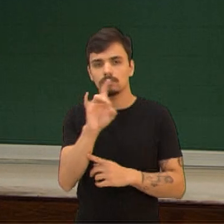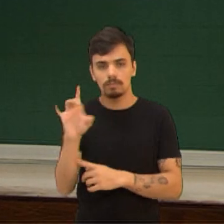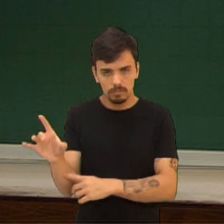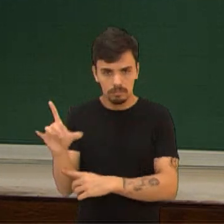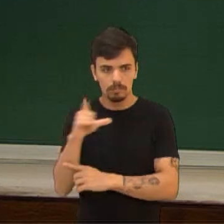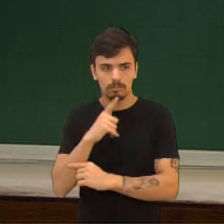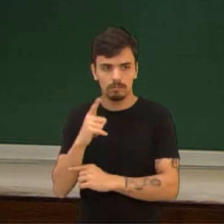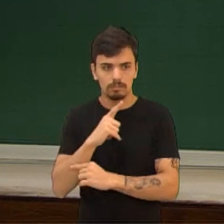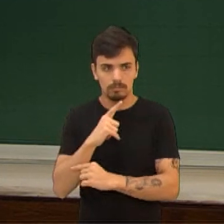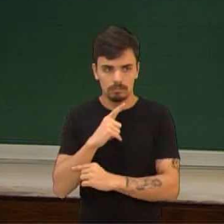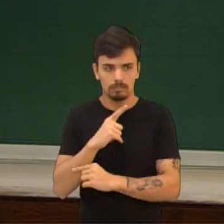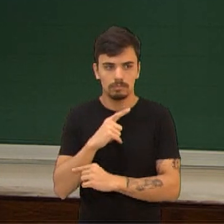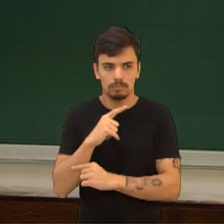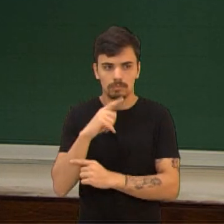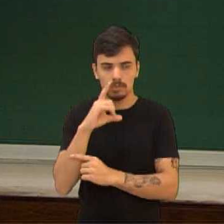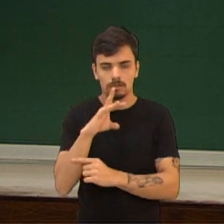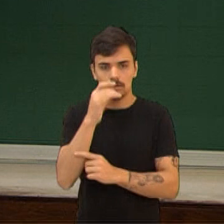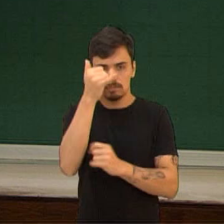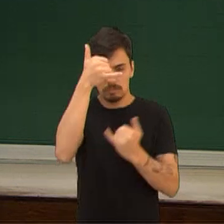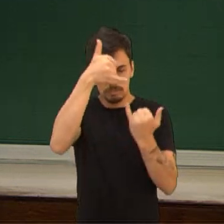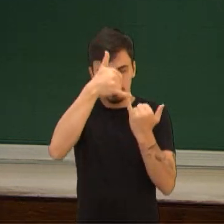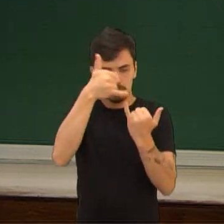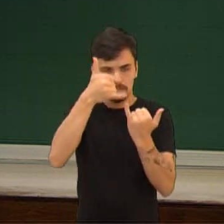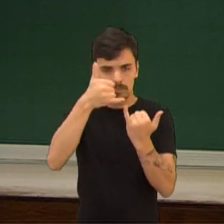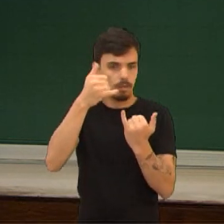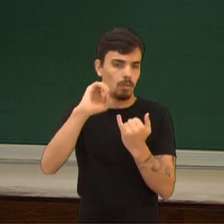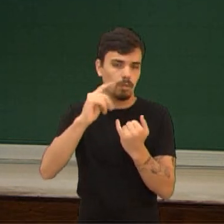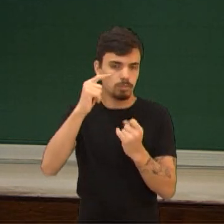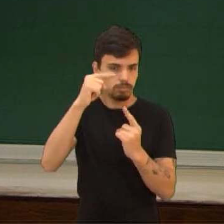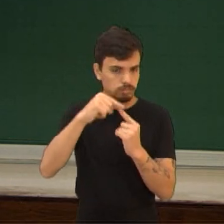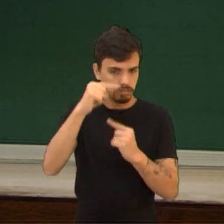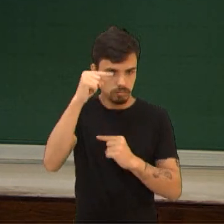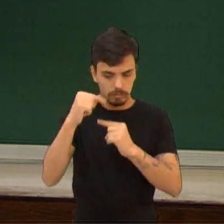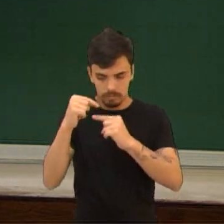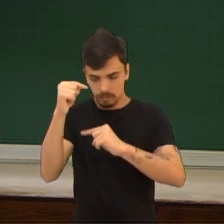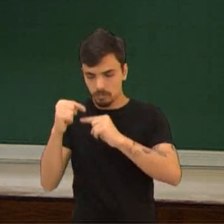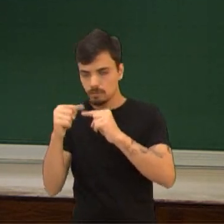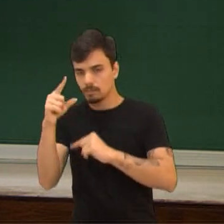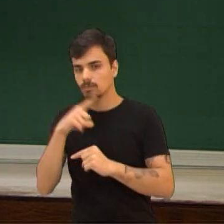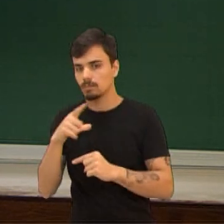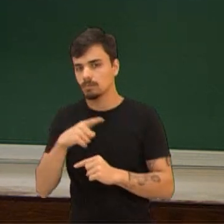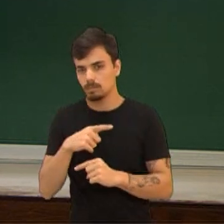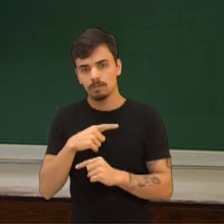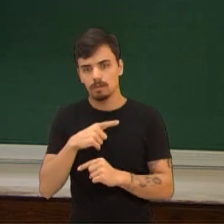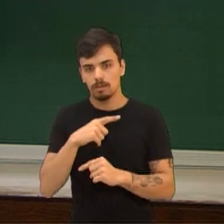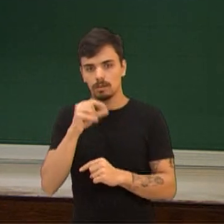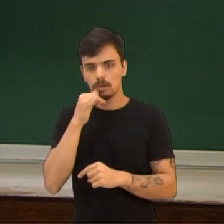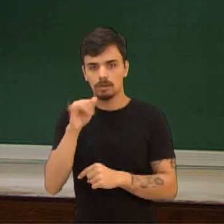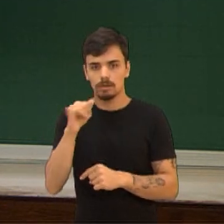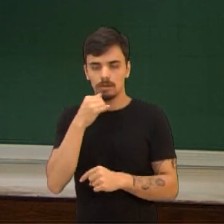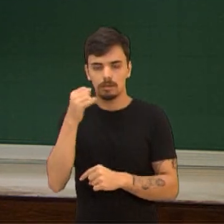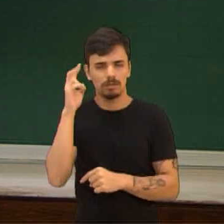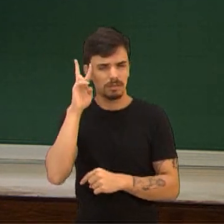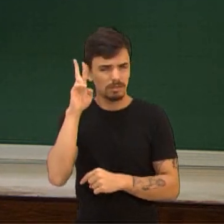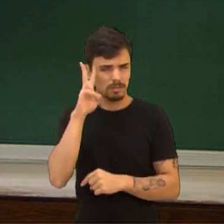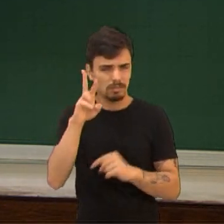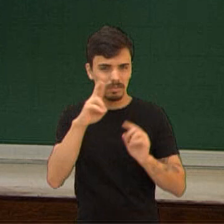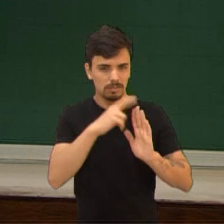cada tensão acumulada acumula uma carga, né? E se a gente lembrar lá das regras dos pontos, regra dos nós,